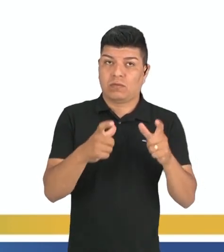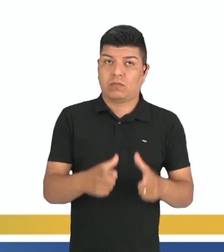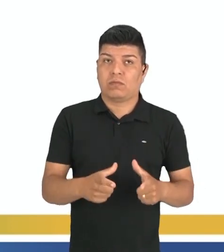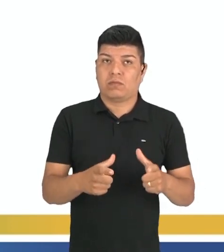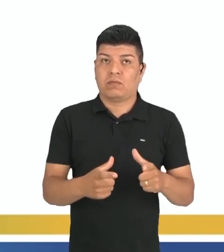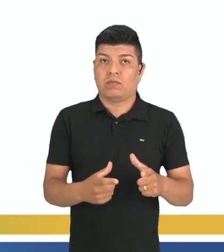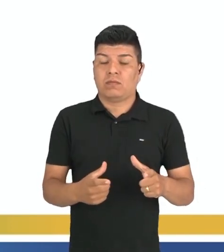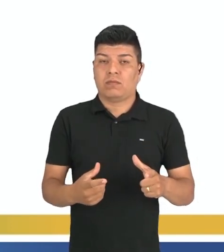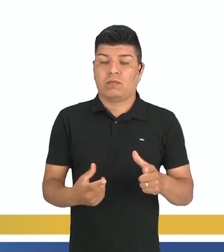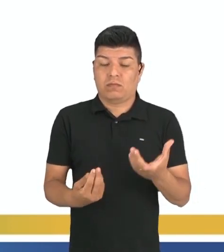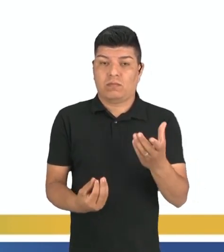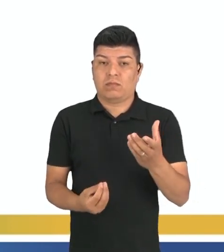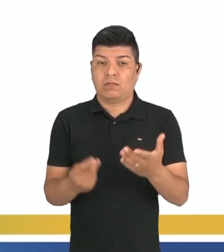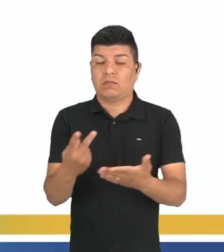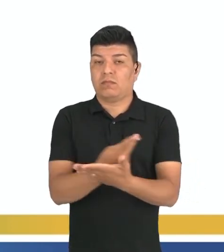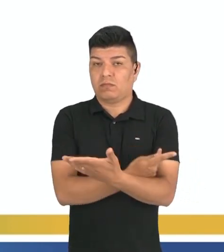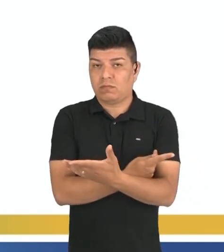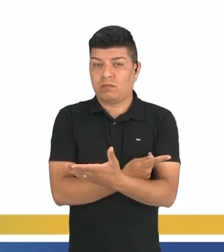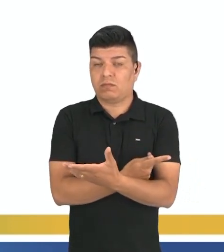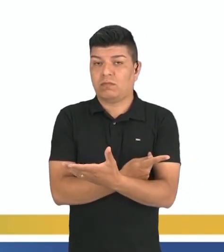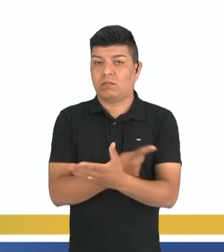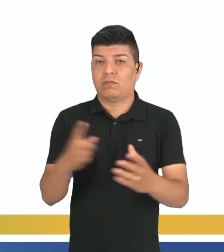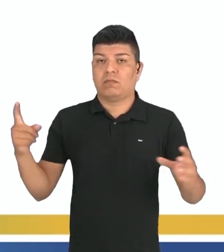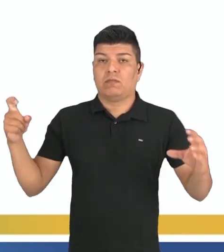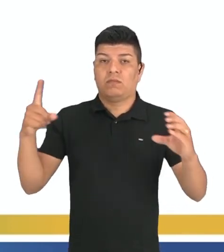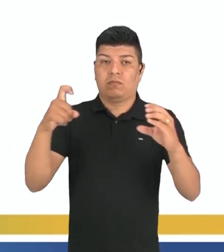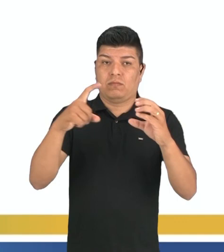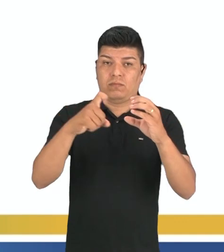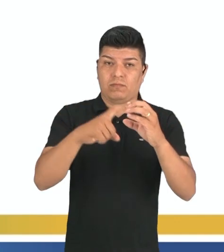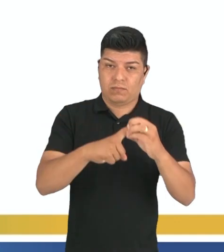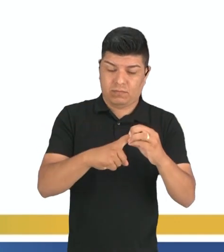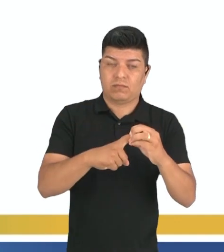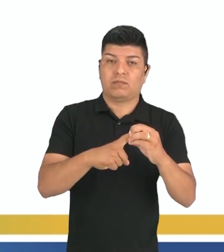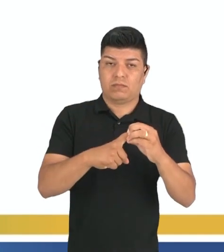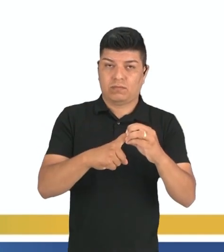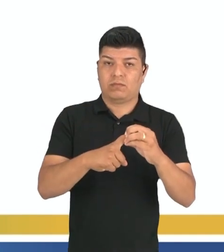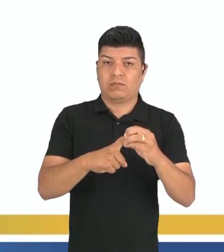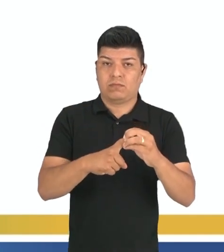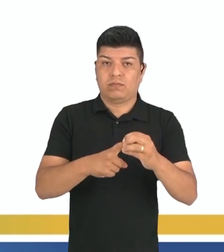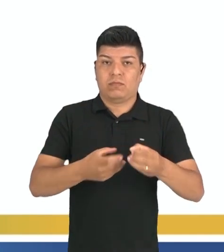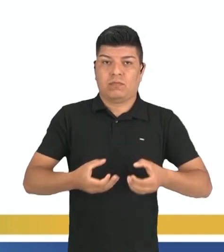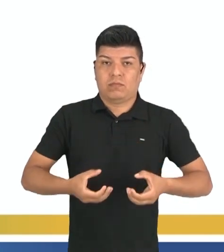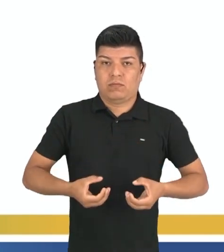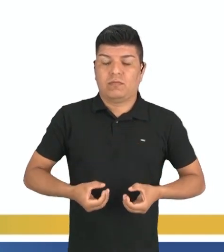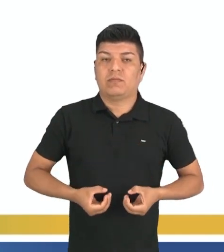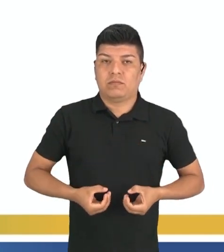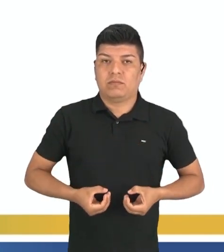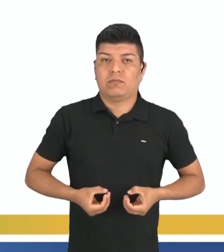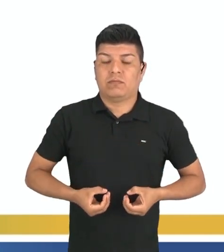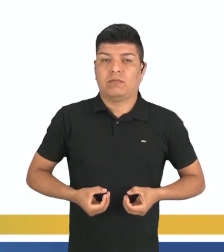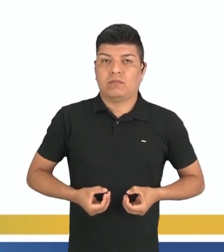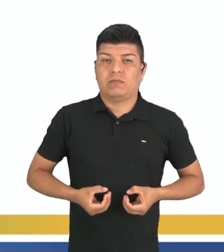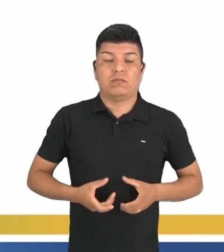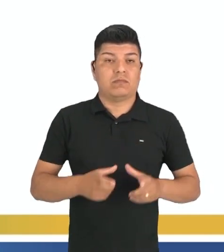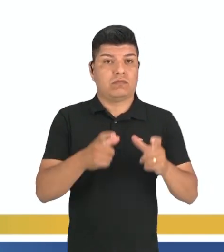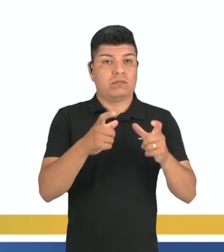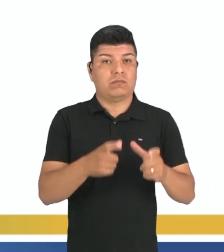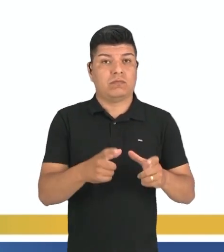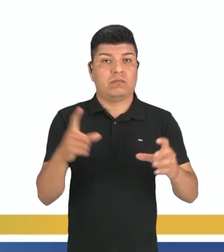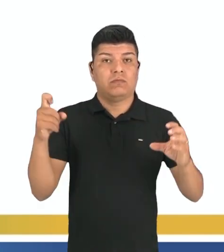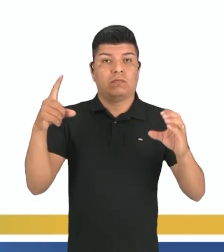a fecundação? Então, os ovócitos, eles são produzidos nos ovários e o local onde ocorre